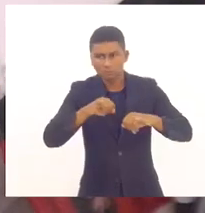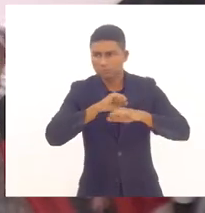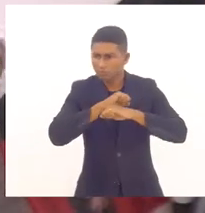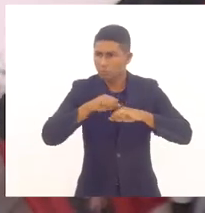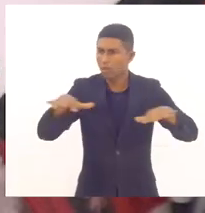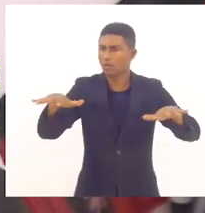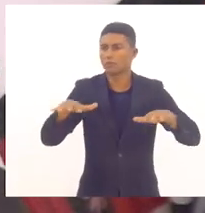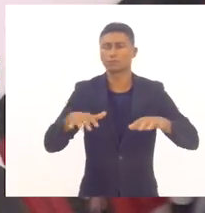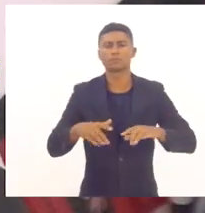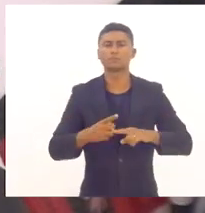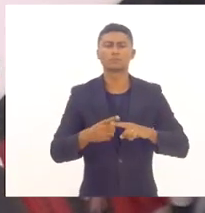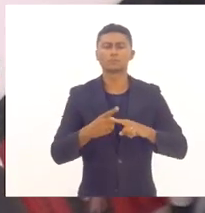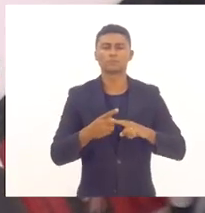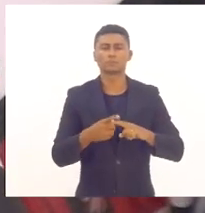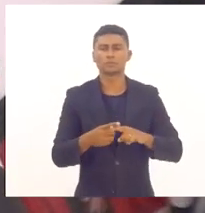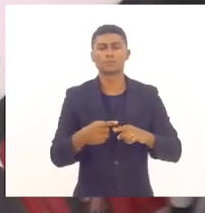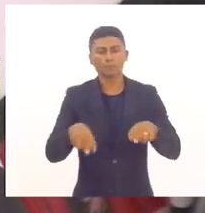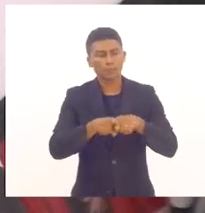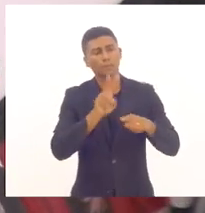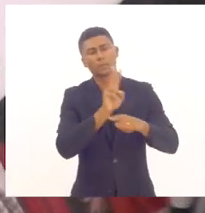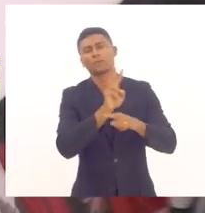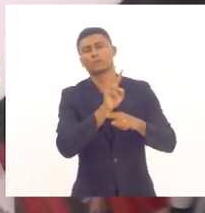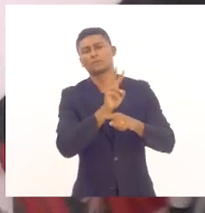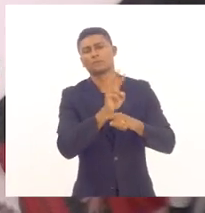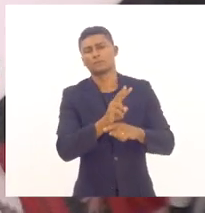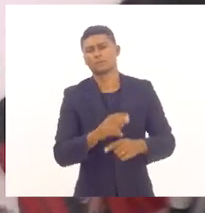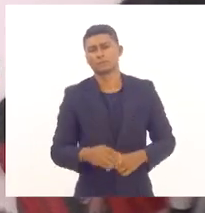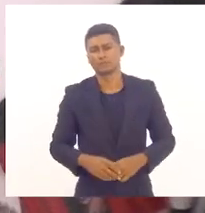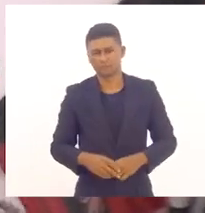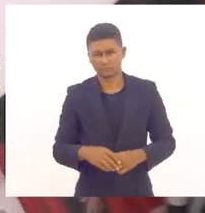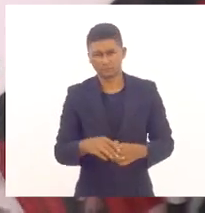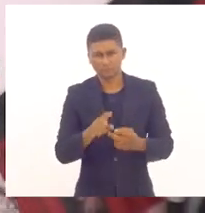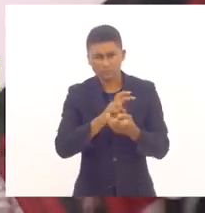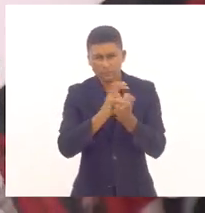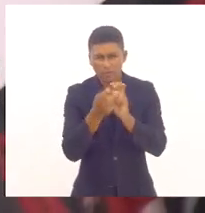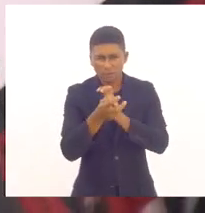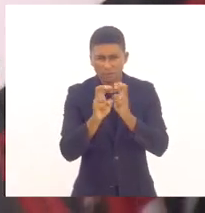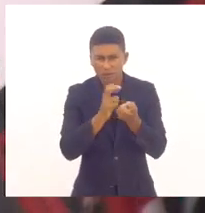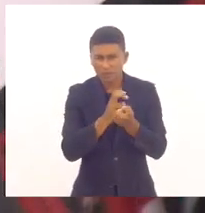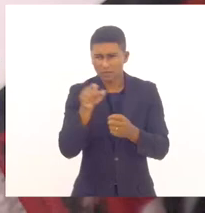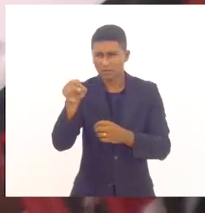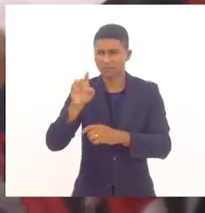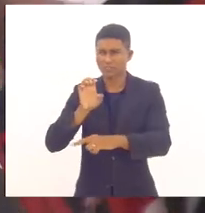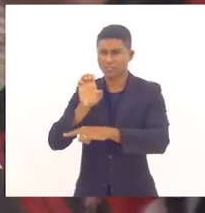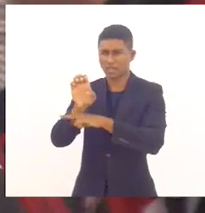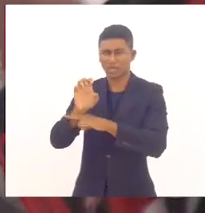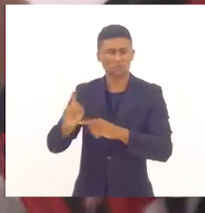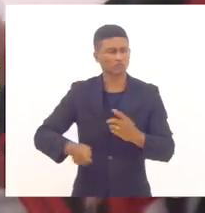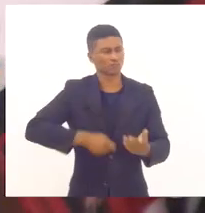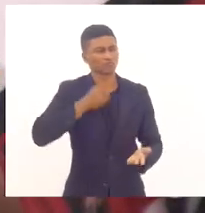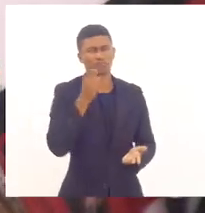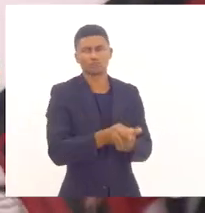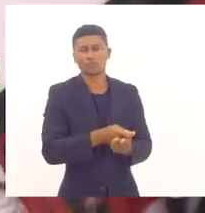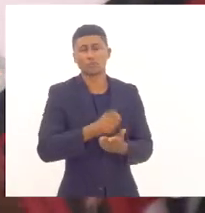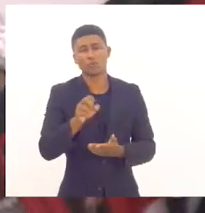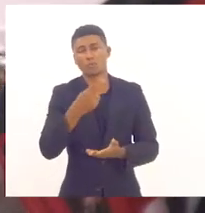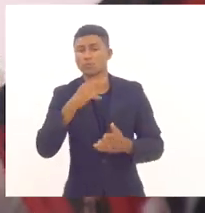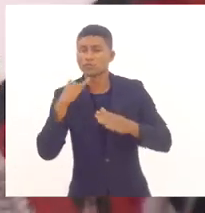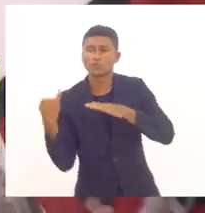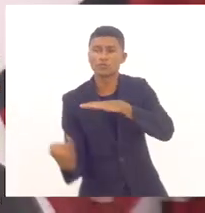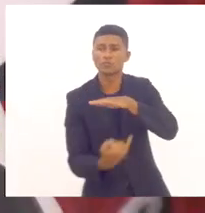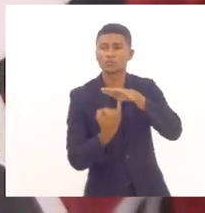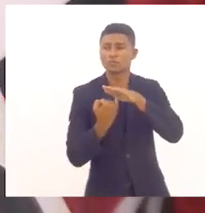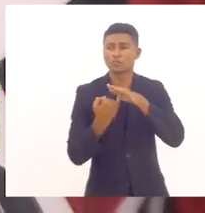quer proteger? Não é a capoeira que o Estado vai impor ou que alguma instituição